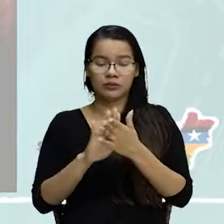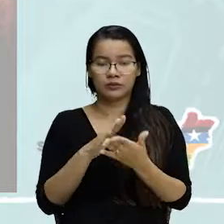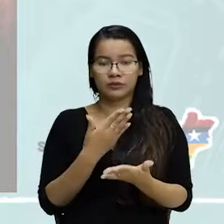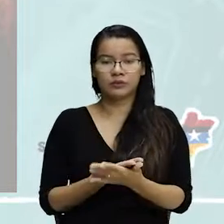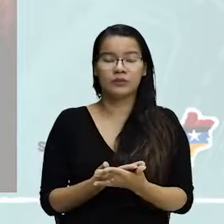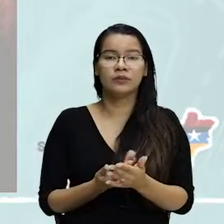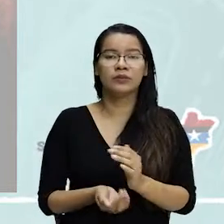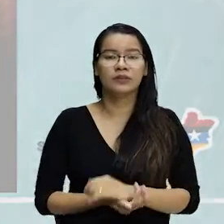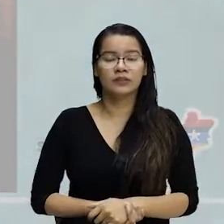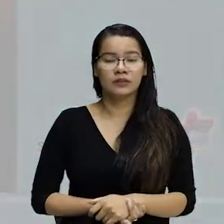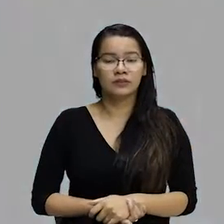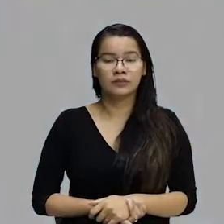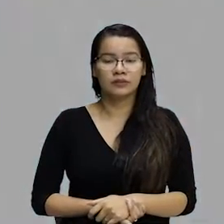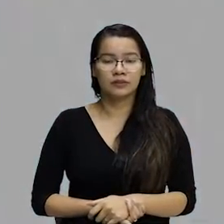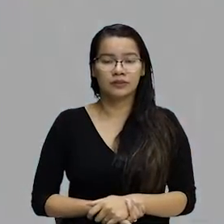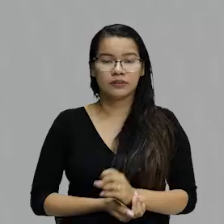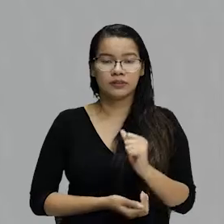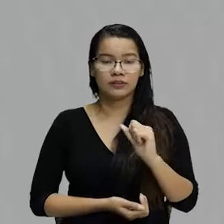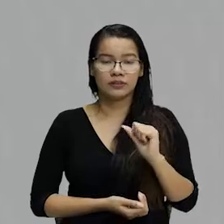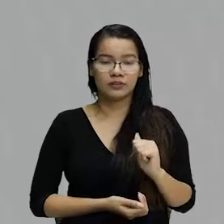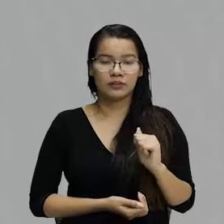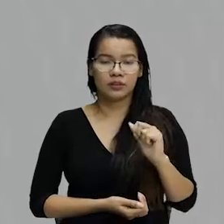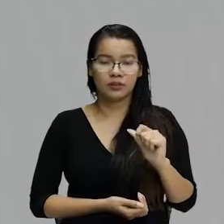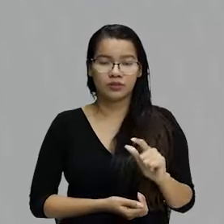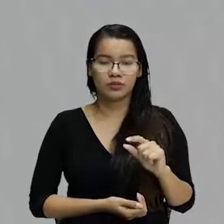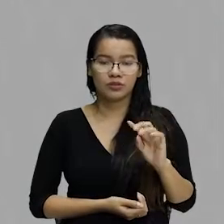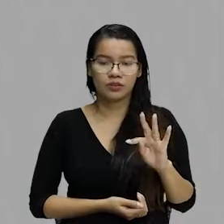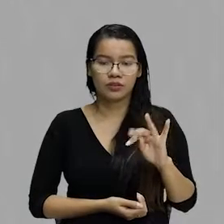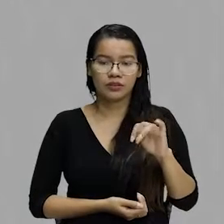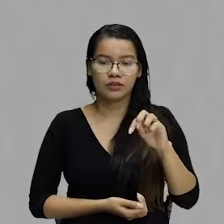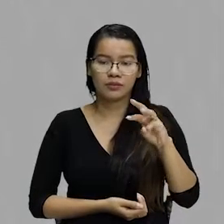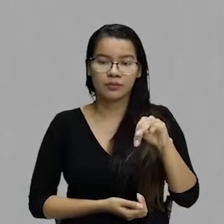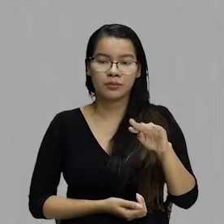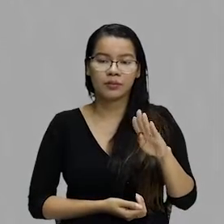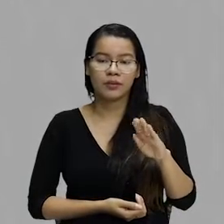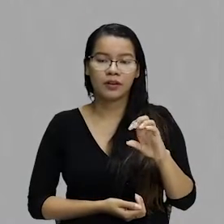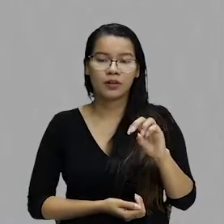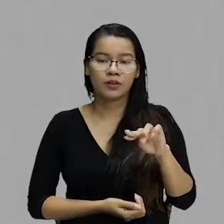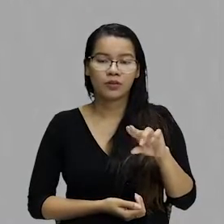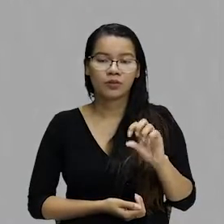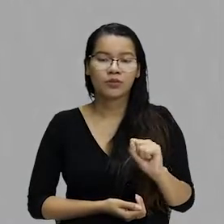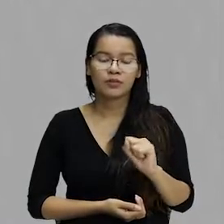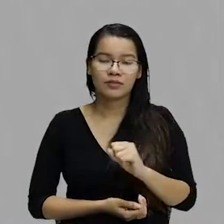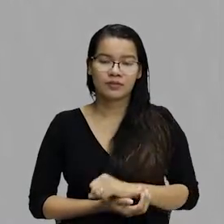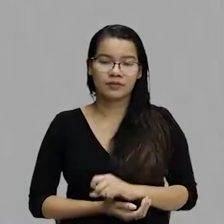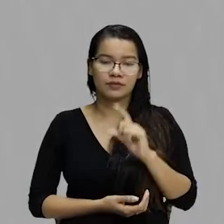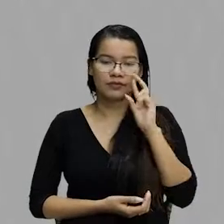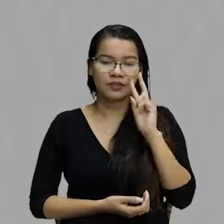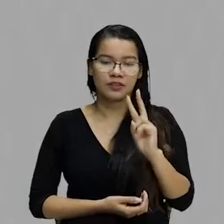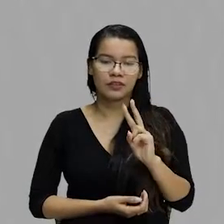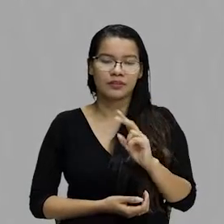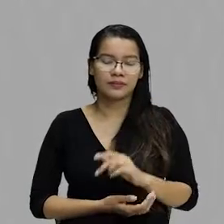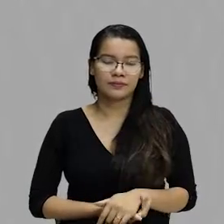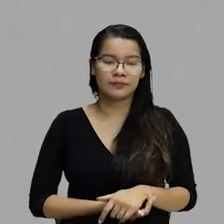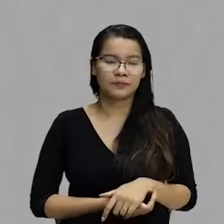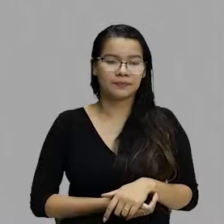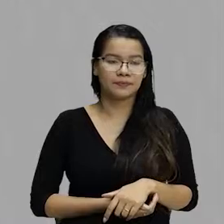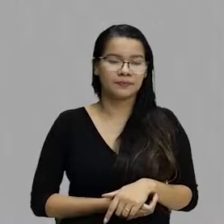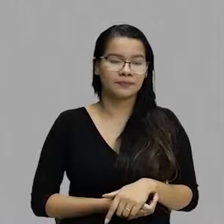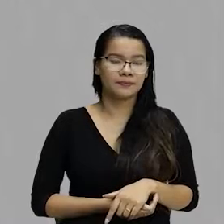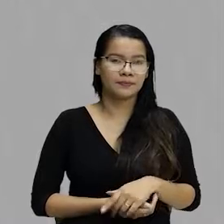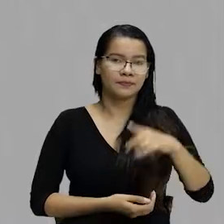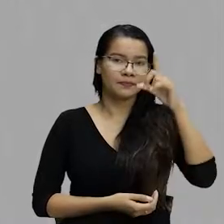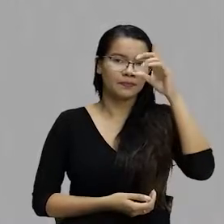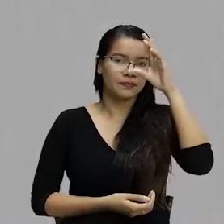interpretação. Montagem dos saltimbancos, eu coloquei essa imagem aqui, porque você já deve ter escutado falar. A galinha, o